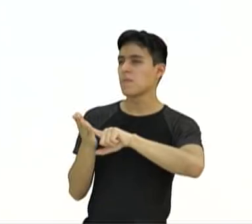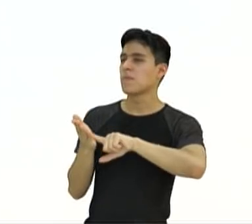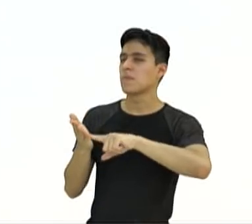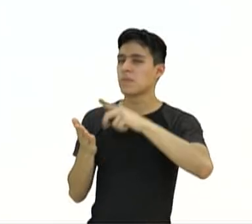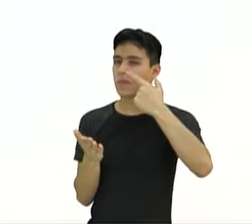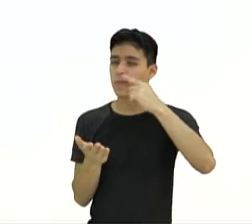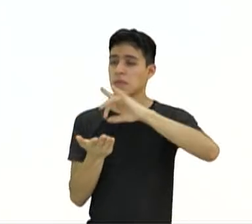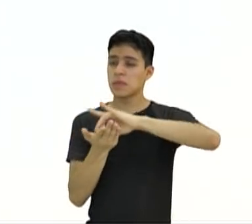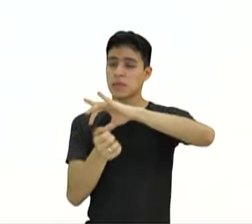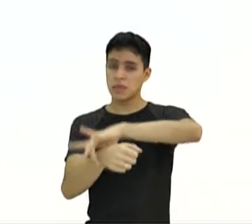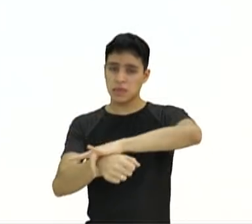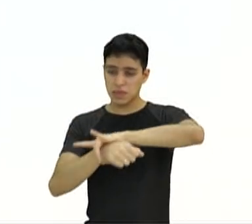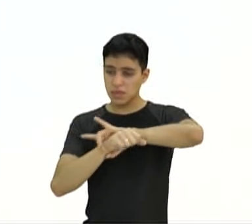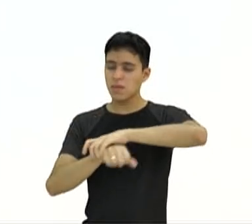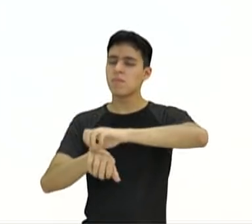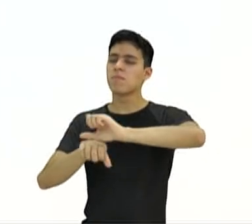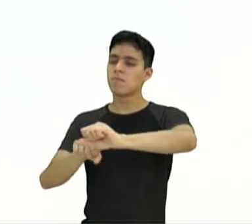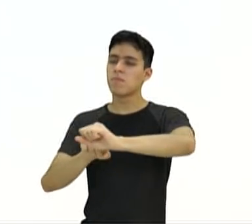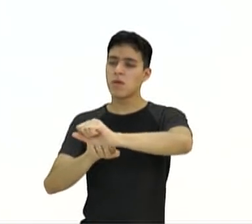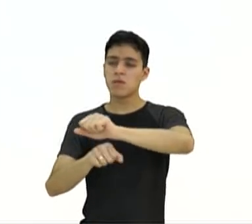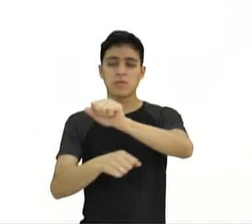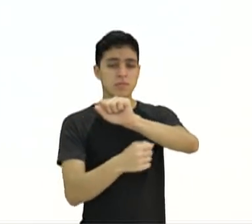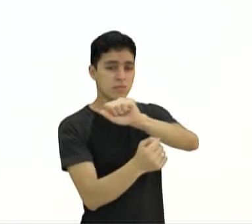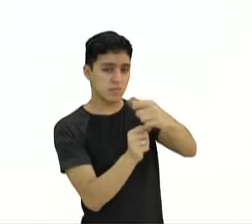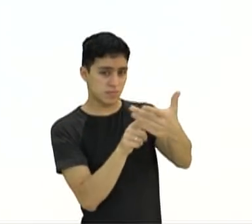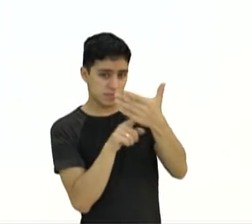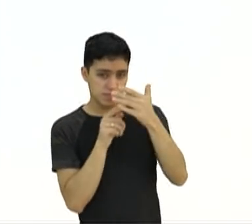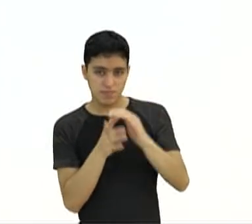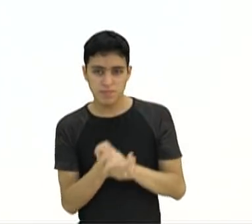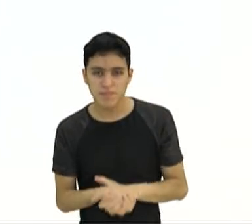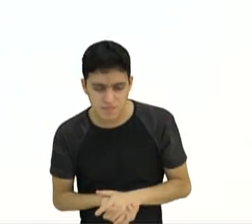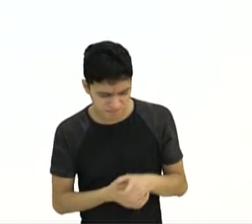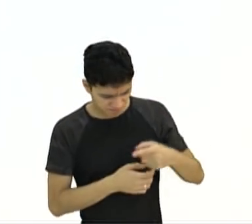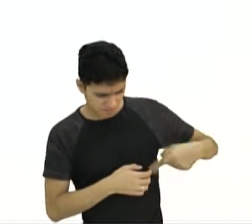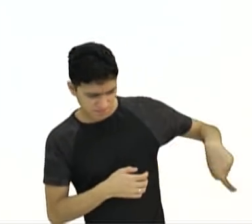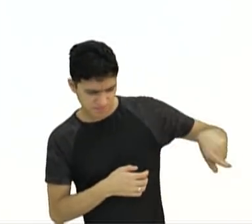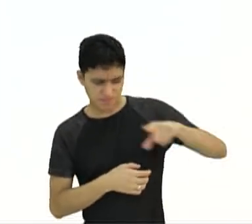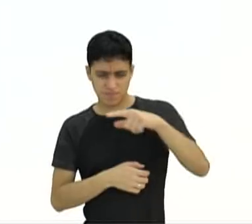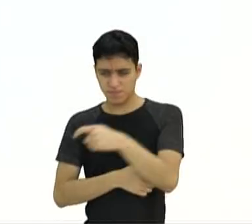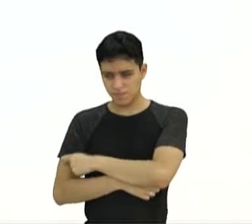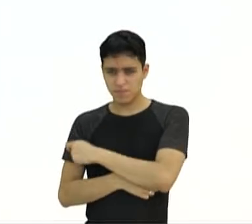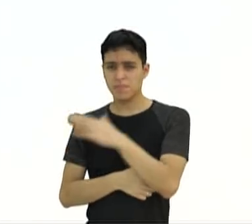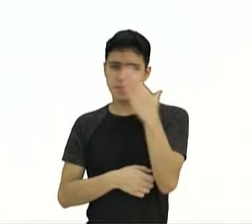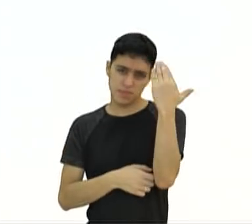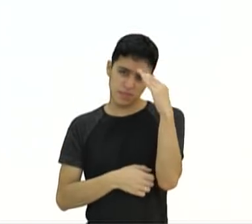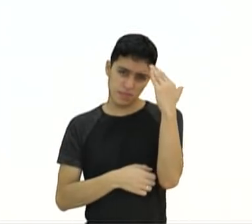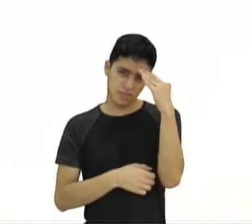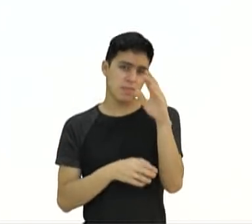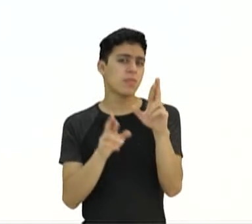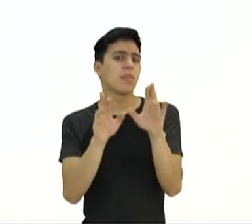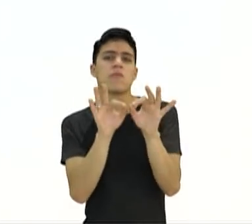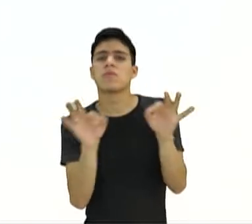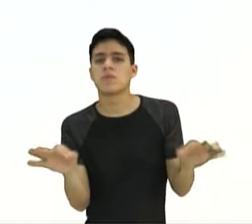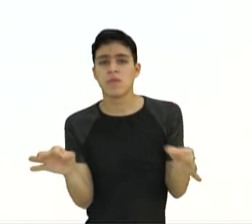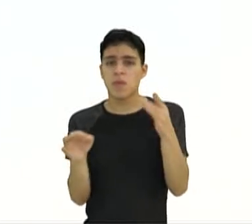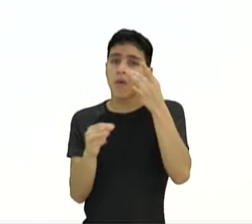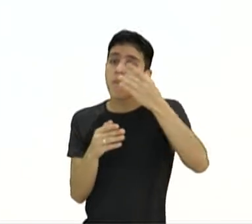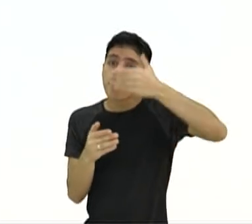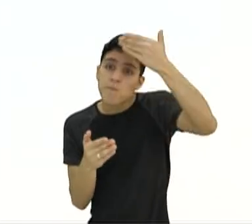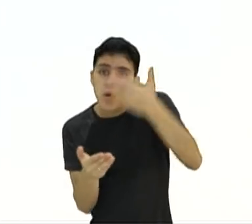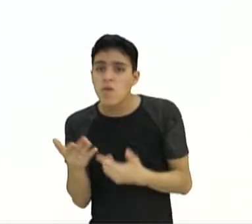informações seguras que possam ser demonstradas, até para eles entenderem que não é simples provar